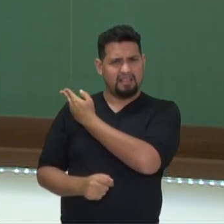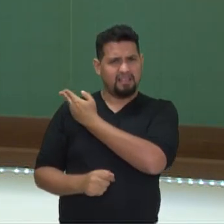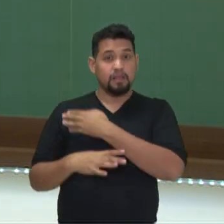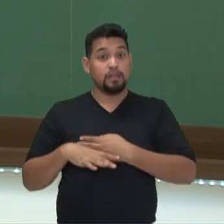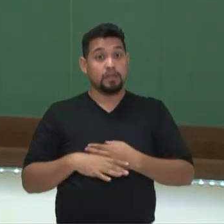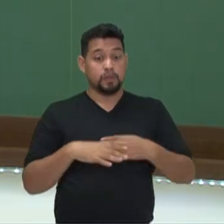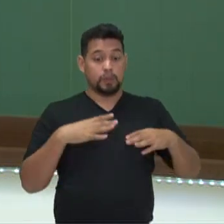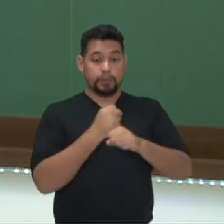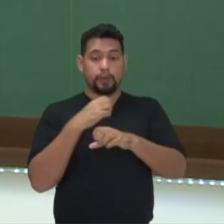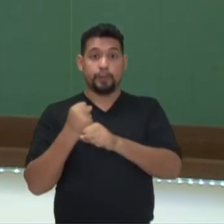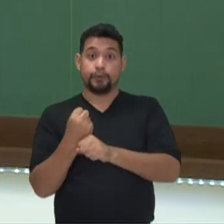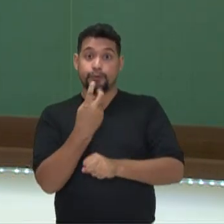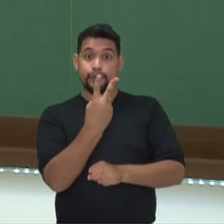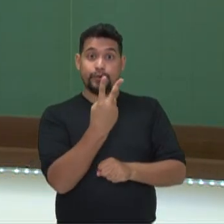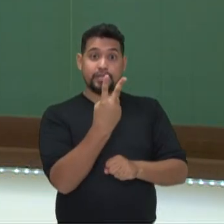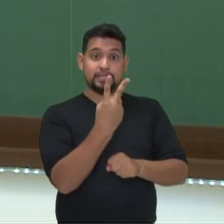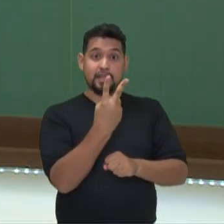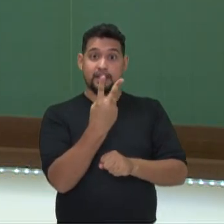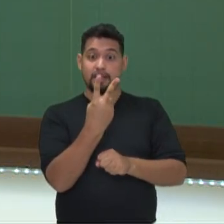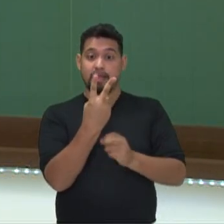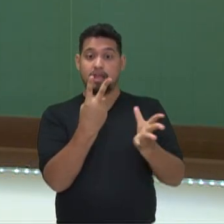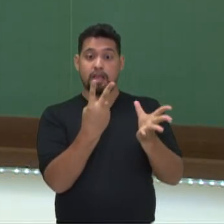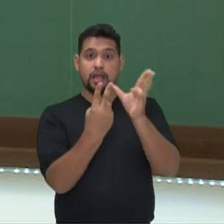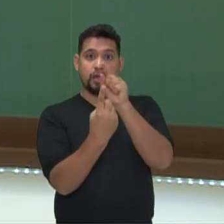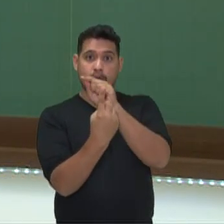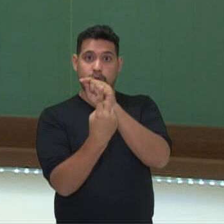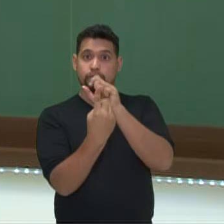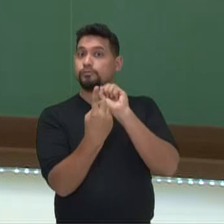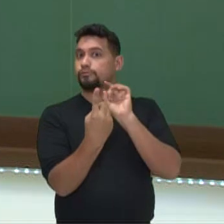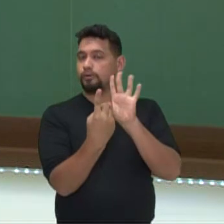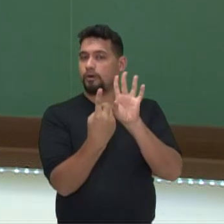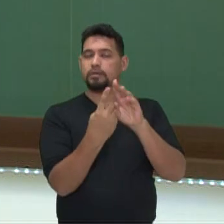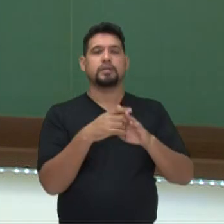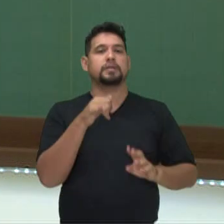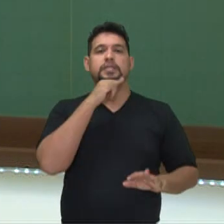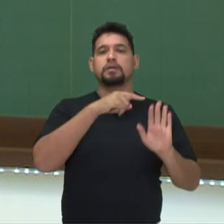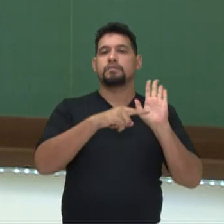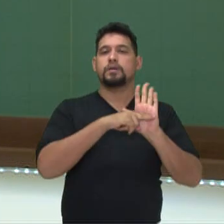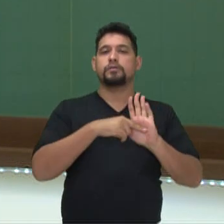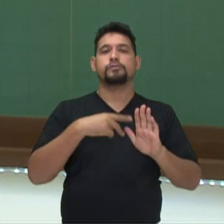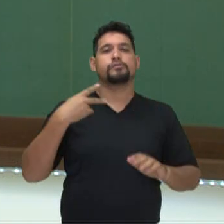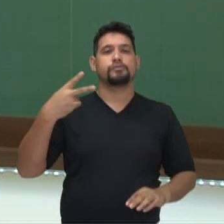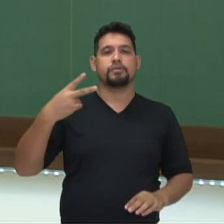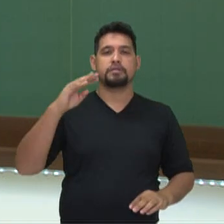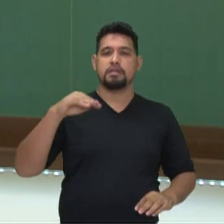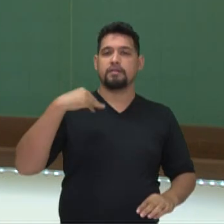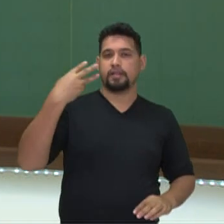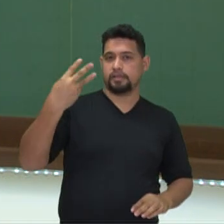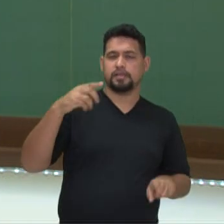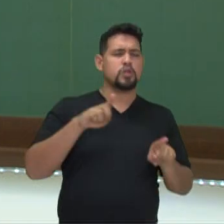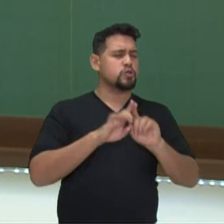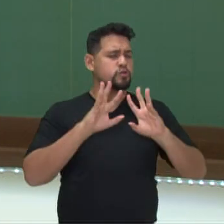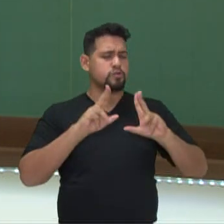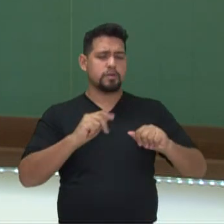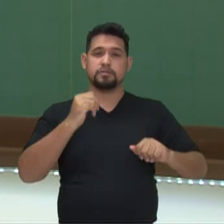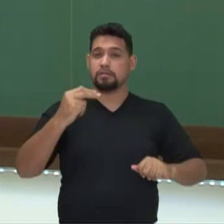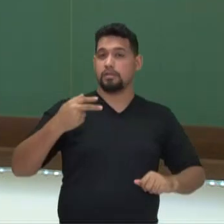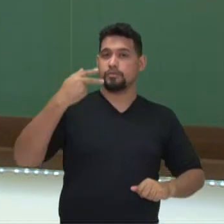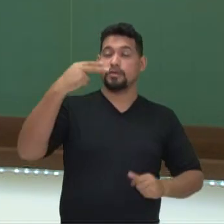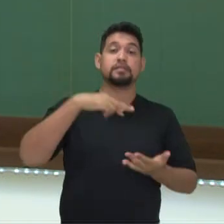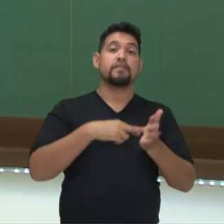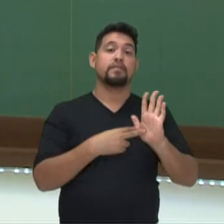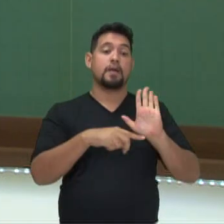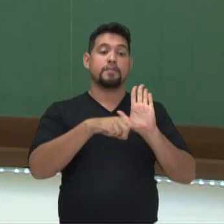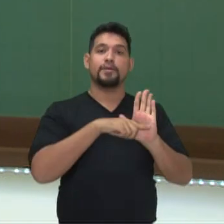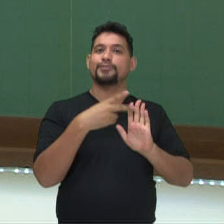expoentes e transformo em um só. Então, menos 2 elevado à terceira e tudo isso elevado a 2 é igual a menos